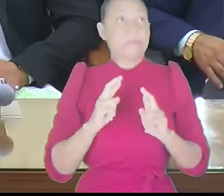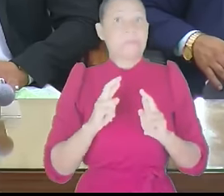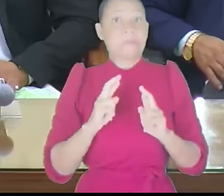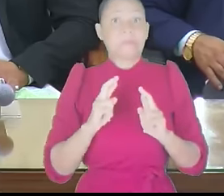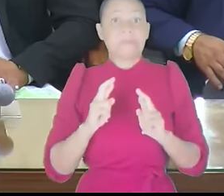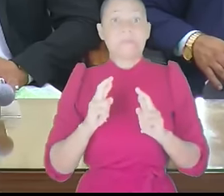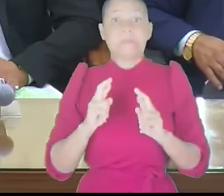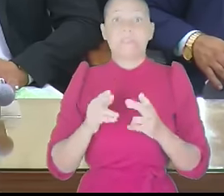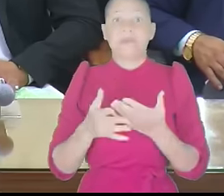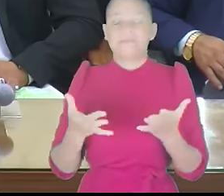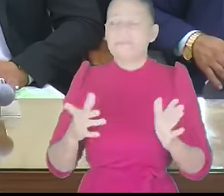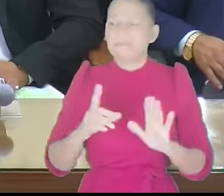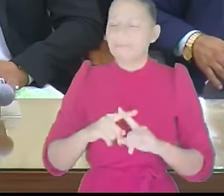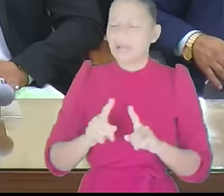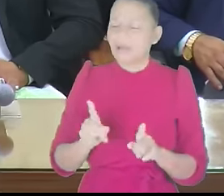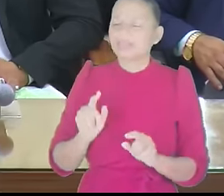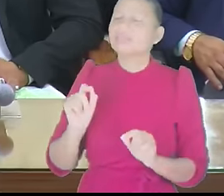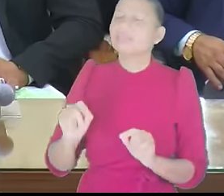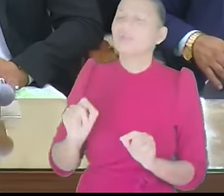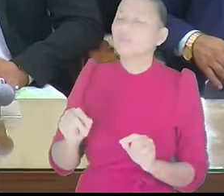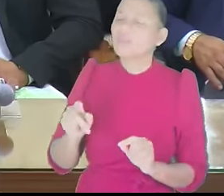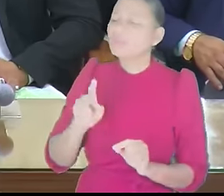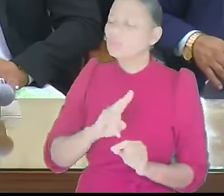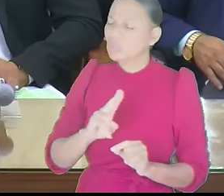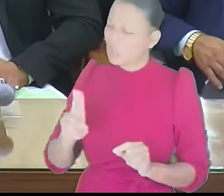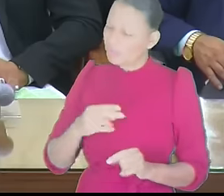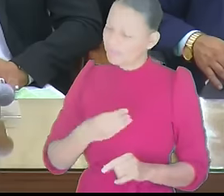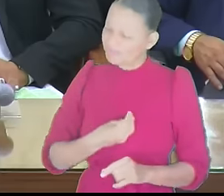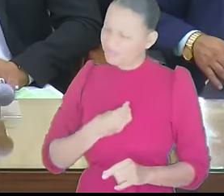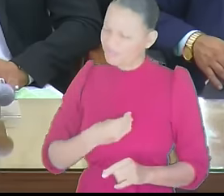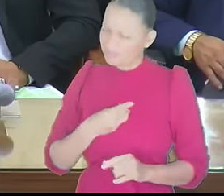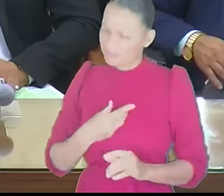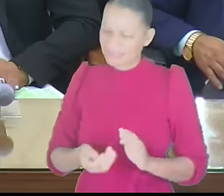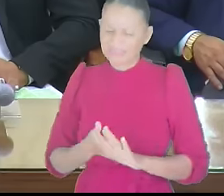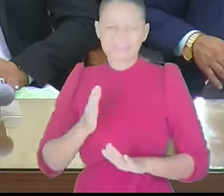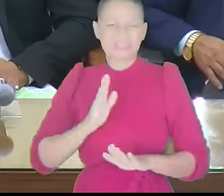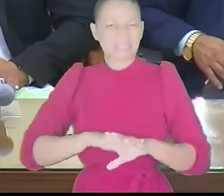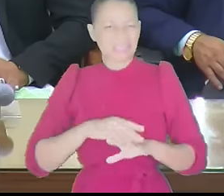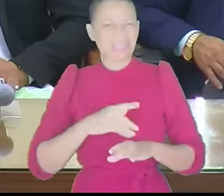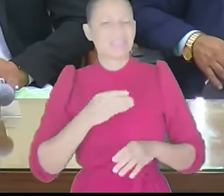que vives. Mas havia muitos problemas.